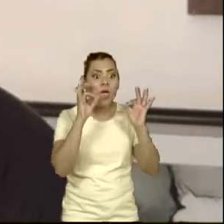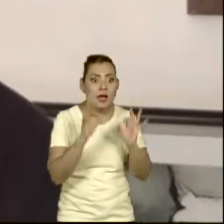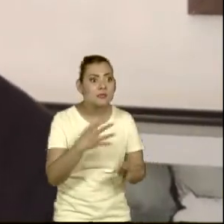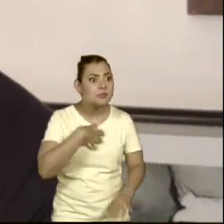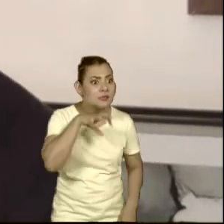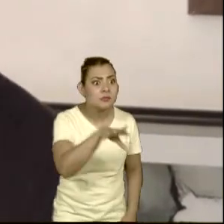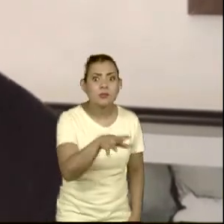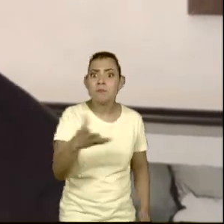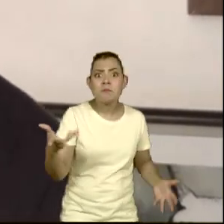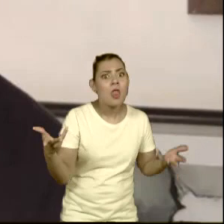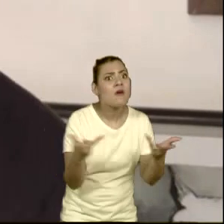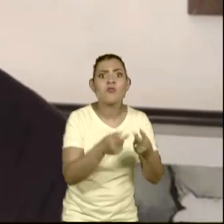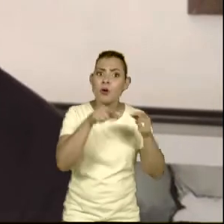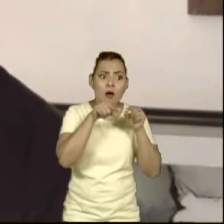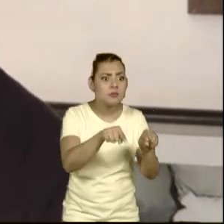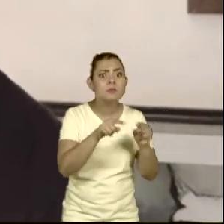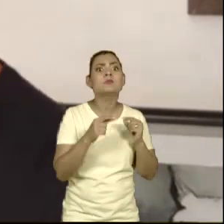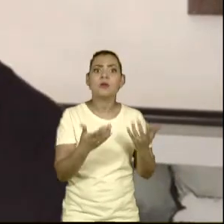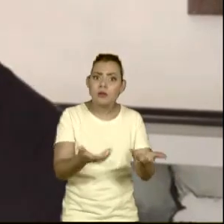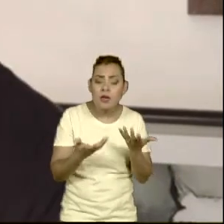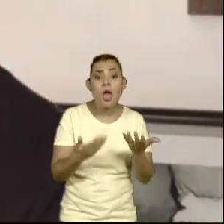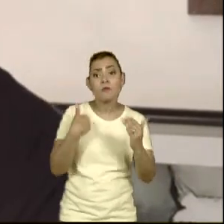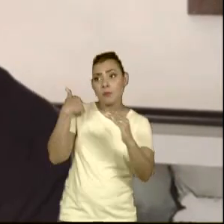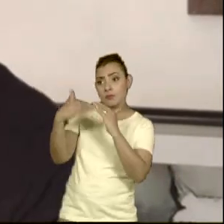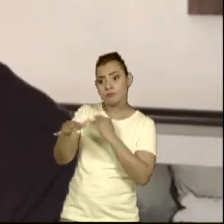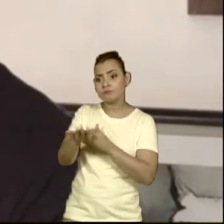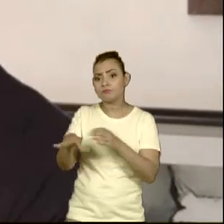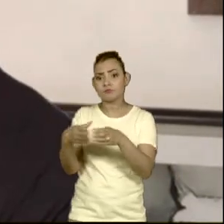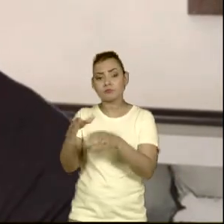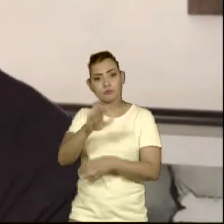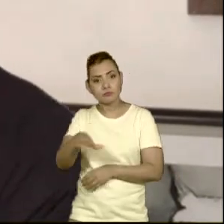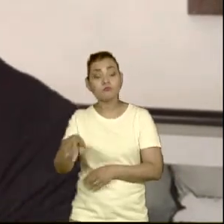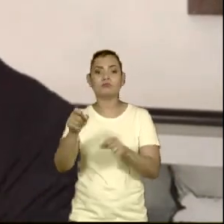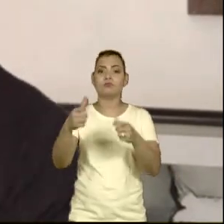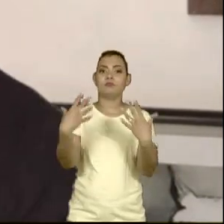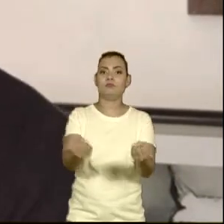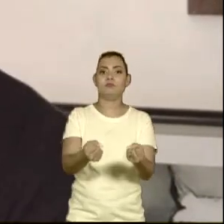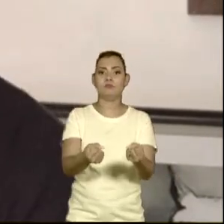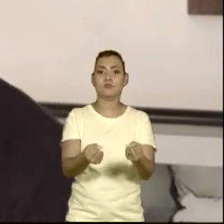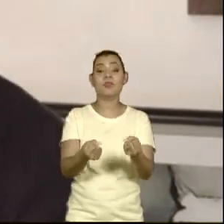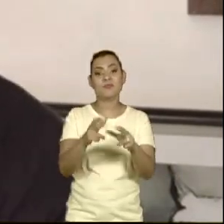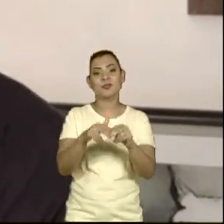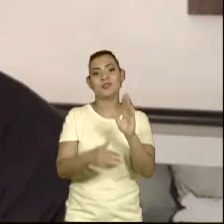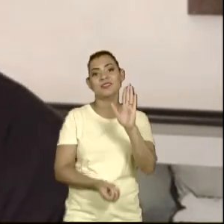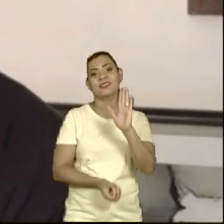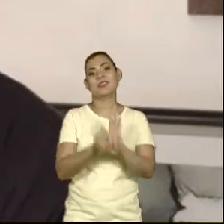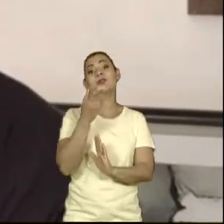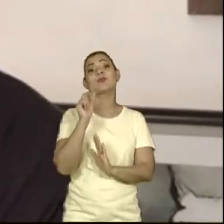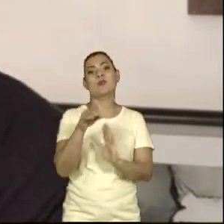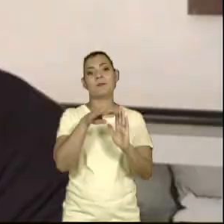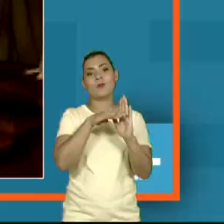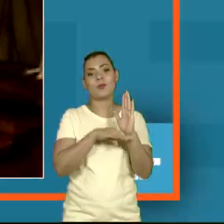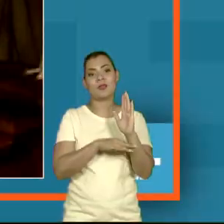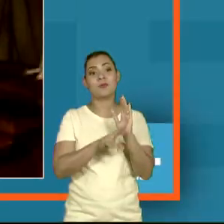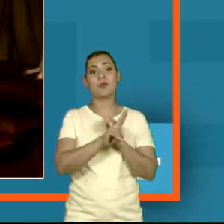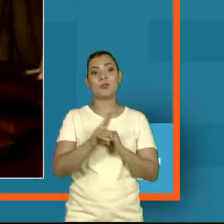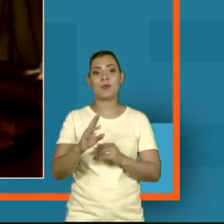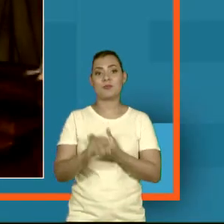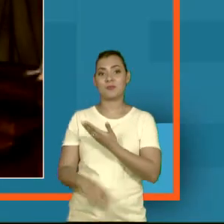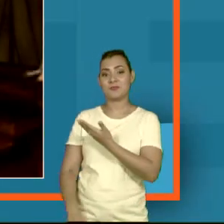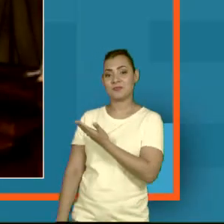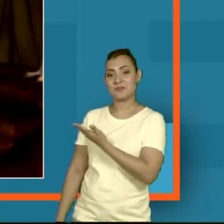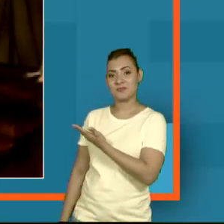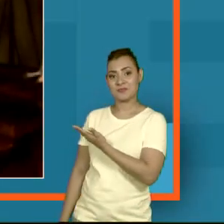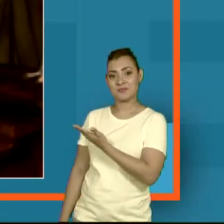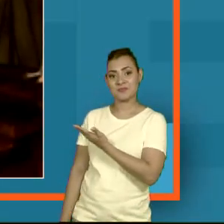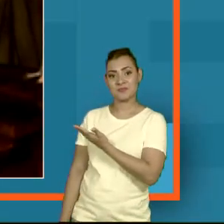é isso, é isso que a gente vai fazer, vou passar para o núcleo infantil e é isso que a vai fazer. E assim nasceu um programa chamado Qual é Bicho?